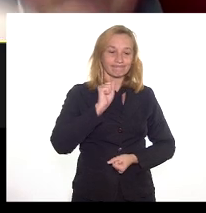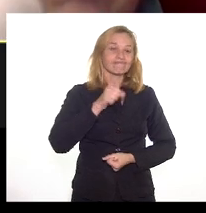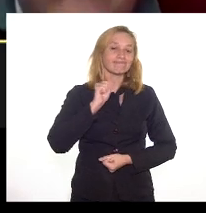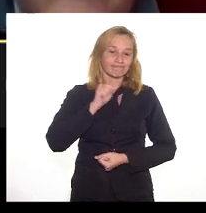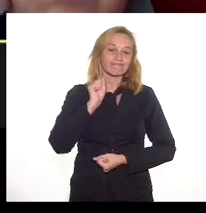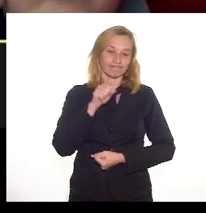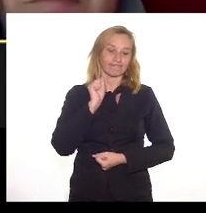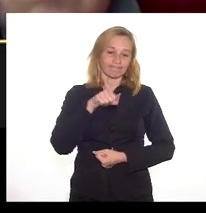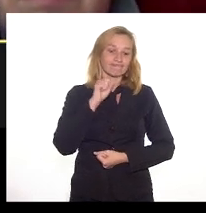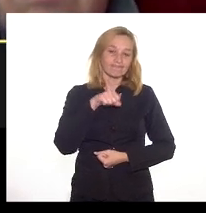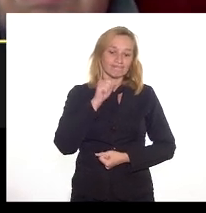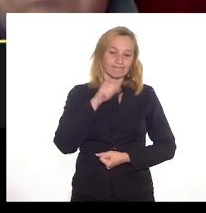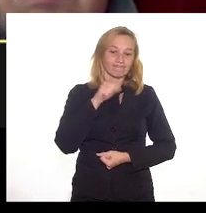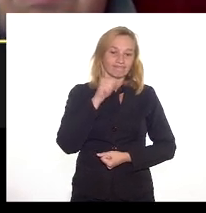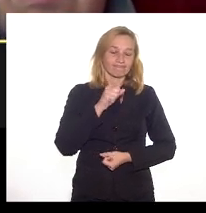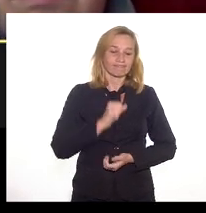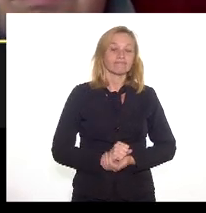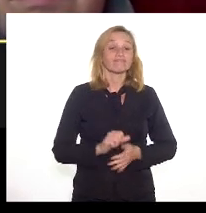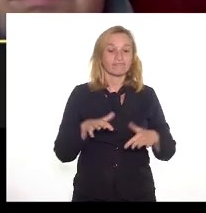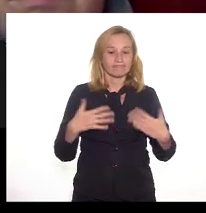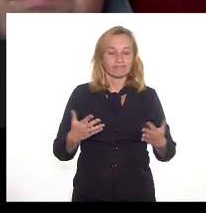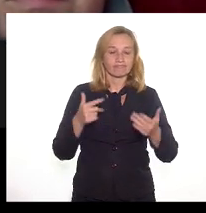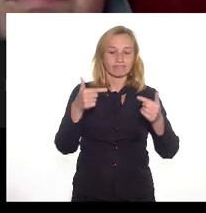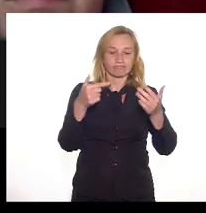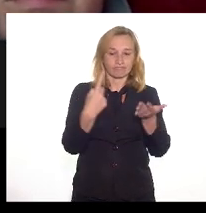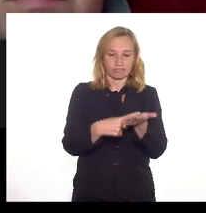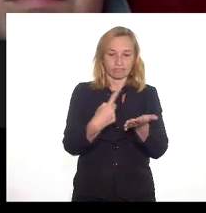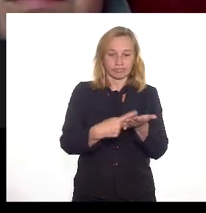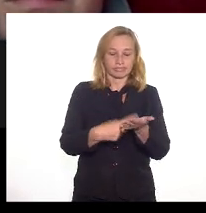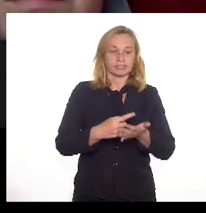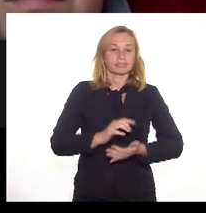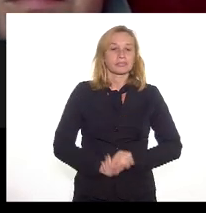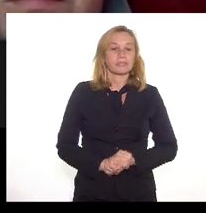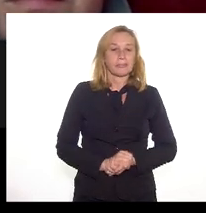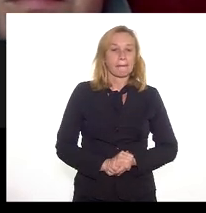Claro. Então, fica combinado dessa forma.